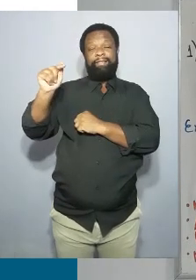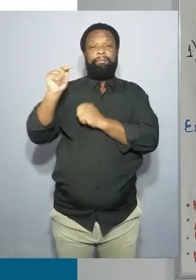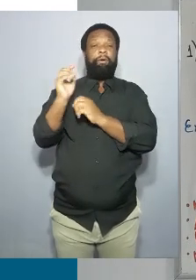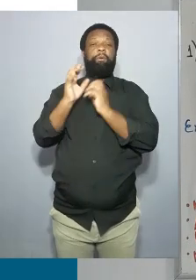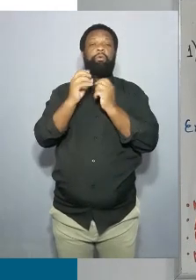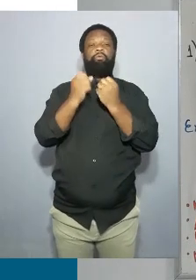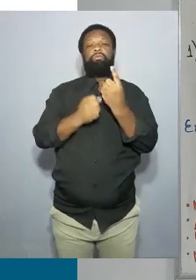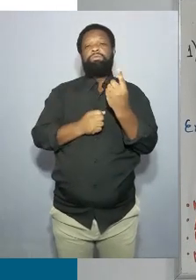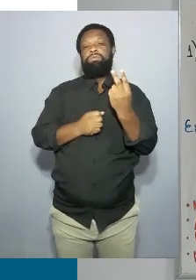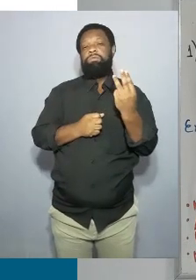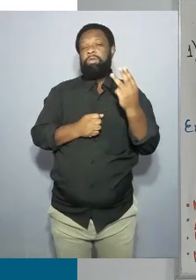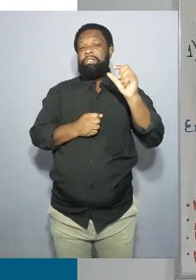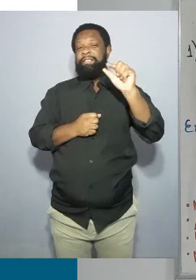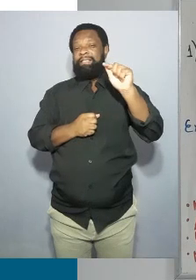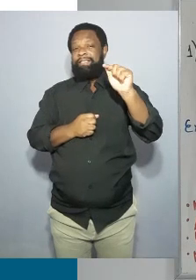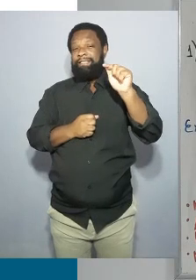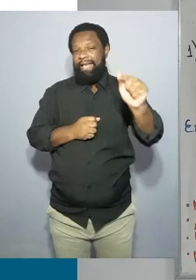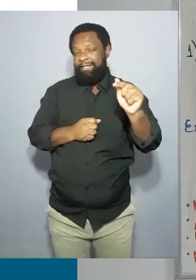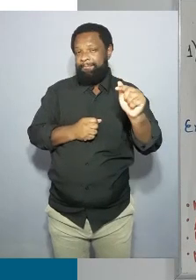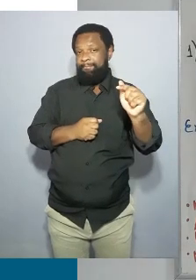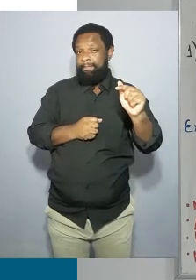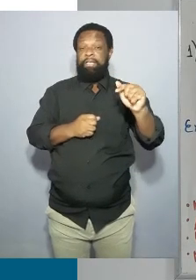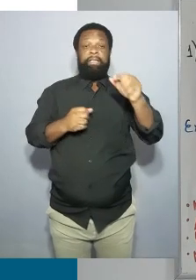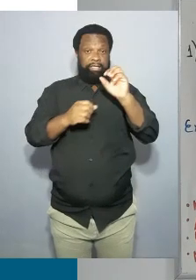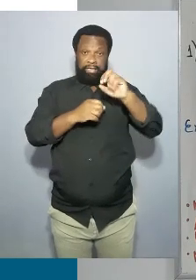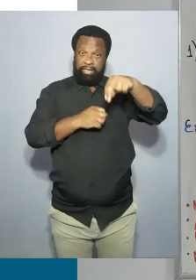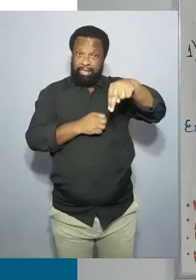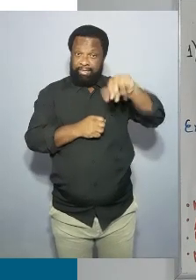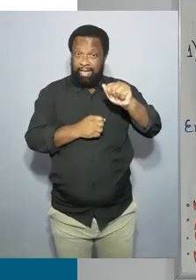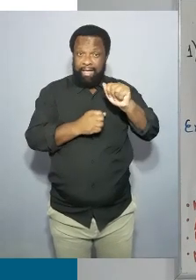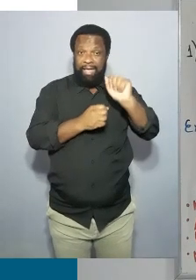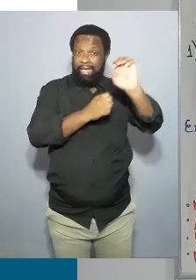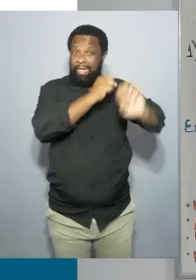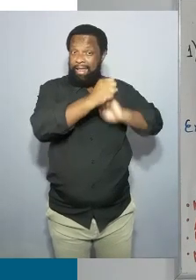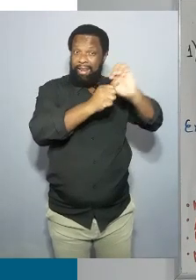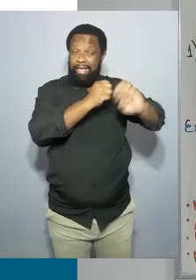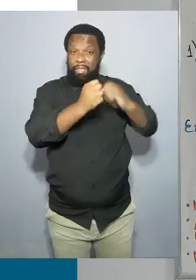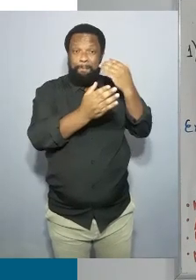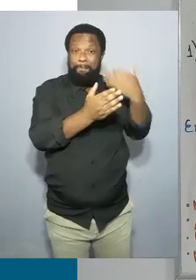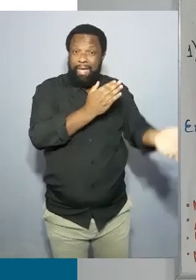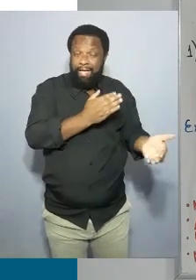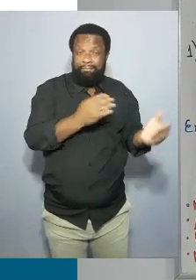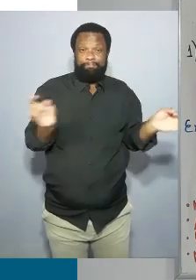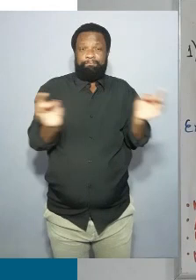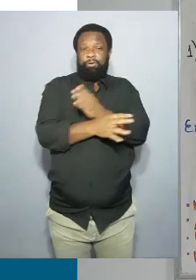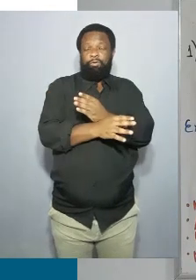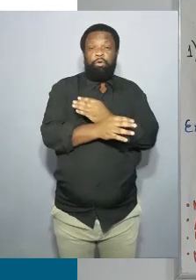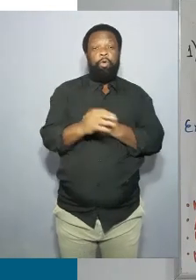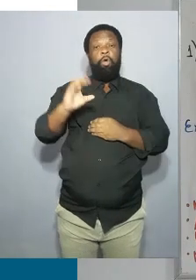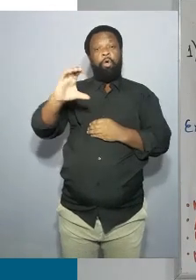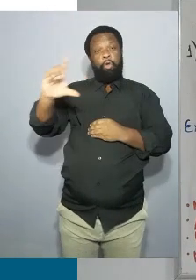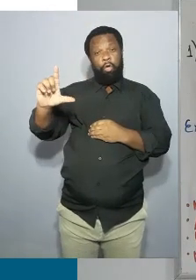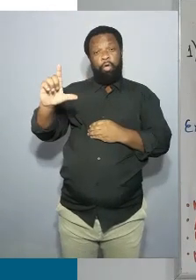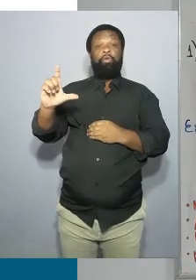4, 5, 6, 7. Quando o sódio perde esse elétron, ele se estabiliza. E quando o cloro